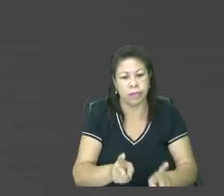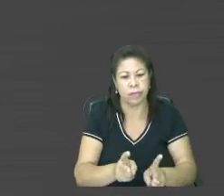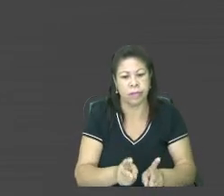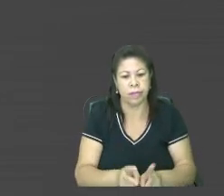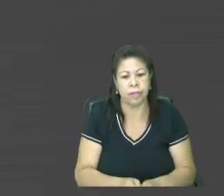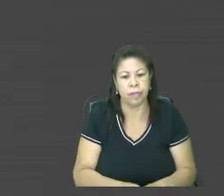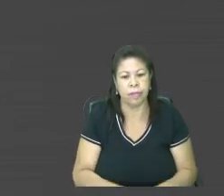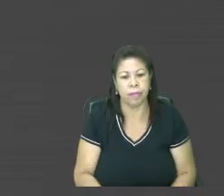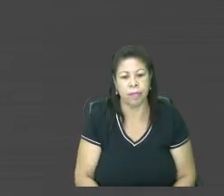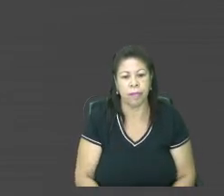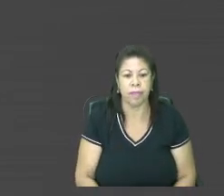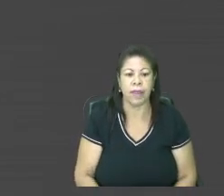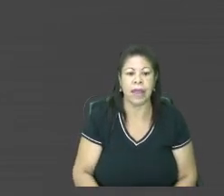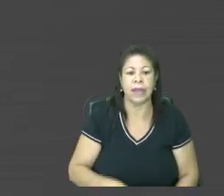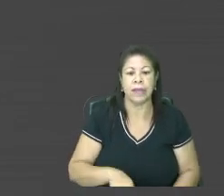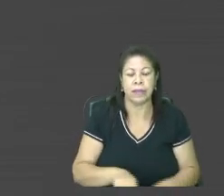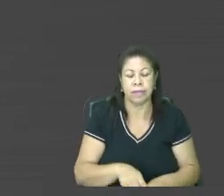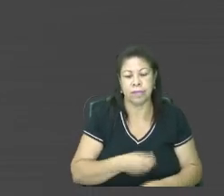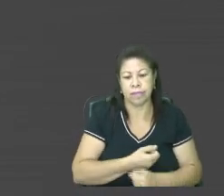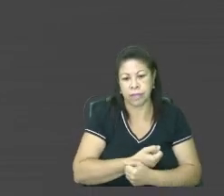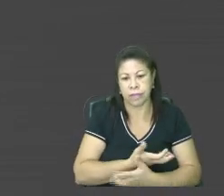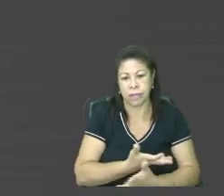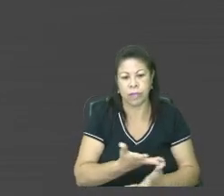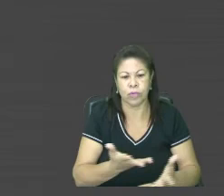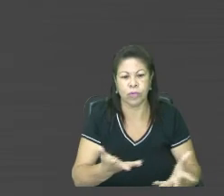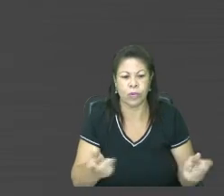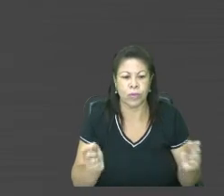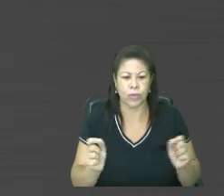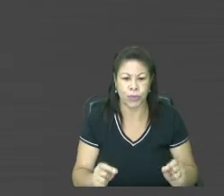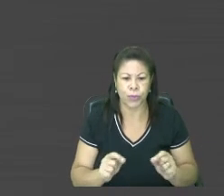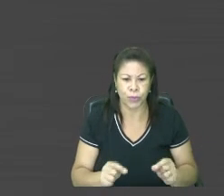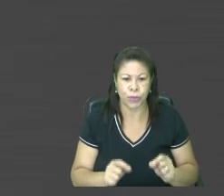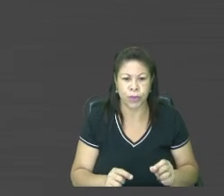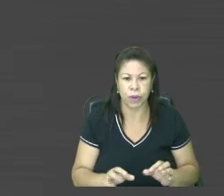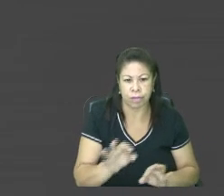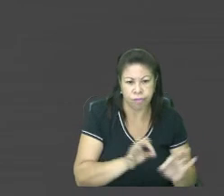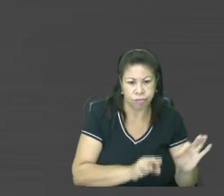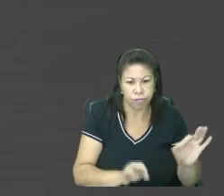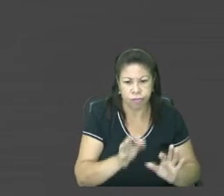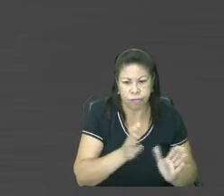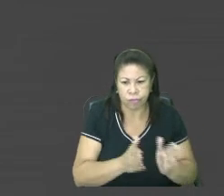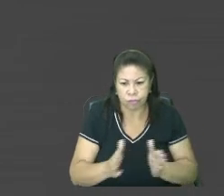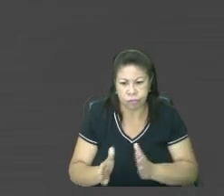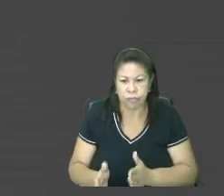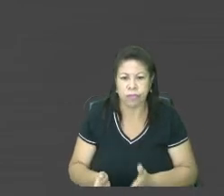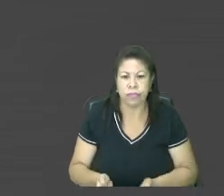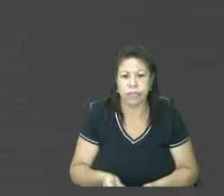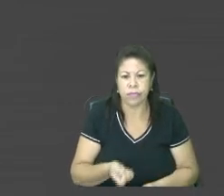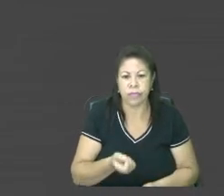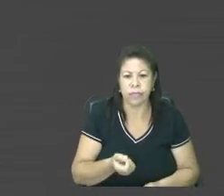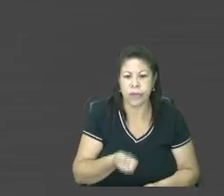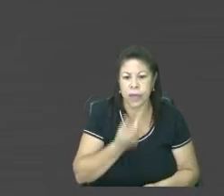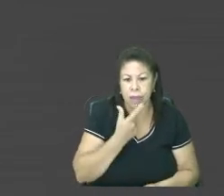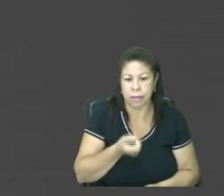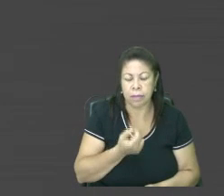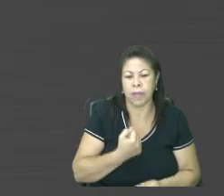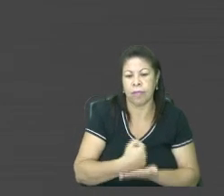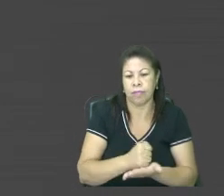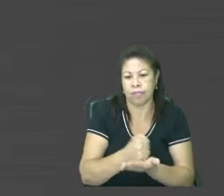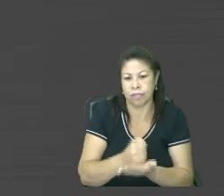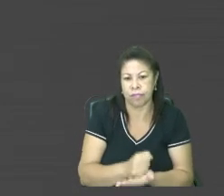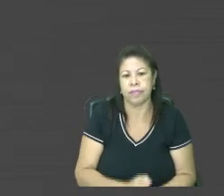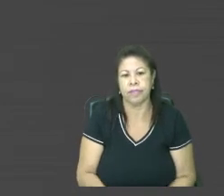a distribuição e a organização das nossas farmácias. Acho que eu pulei